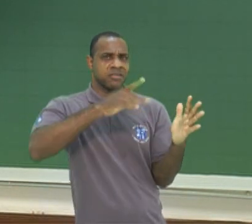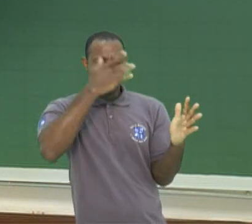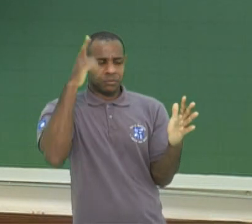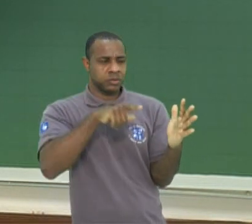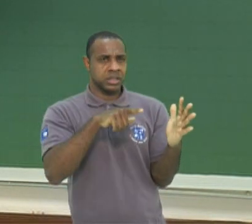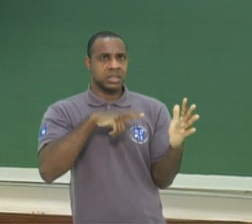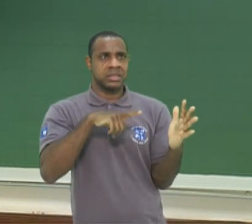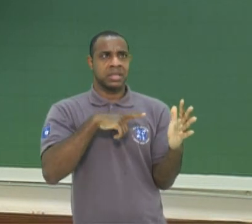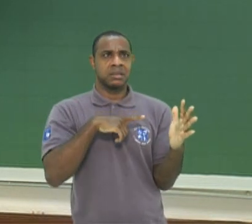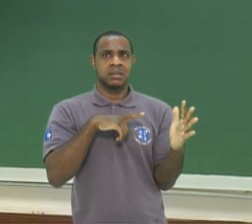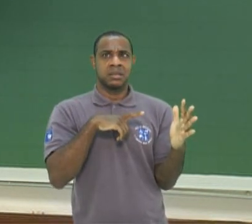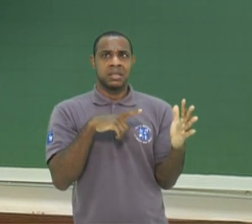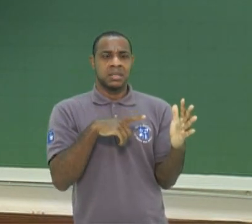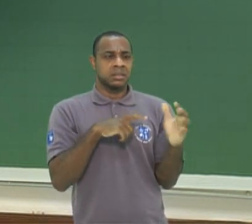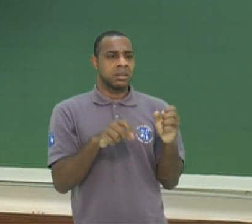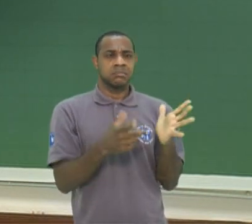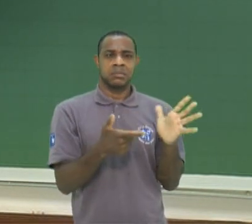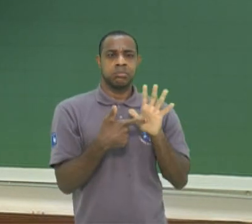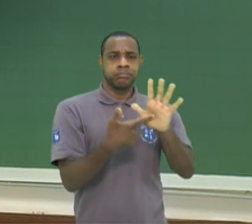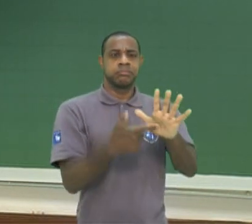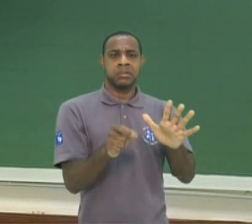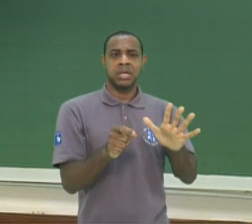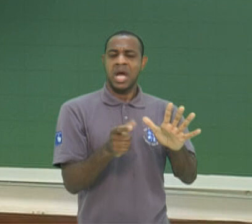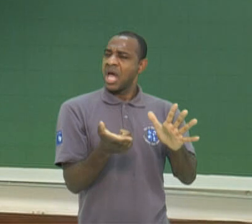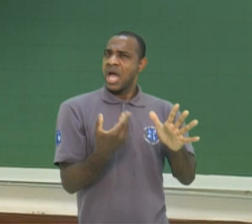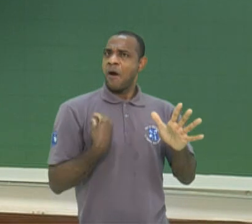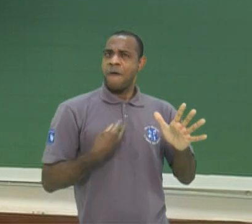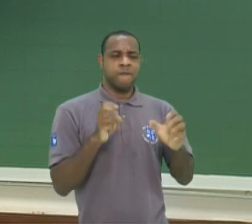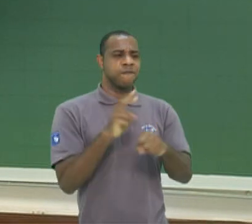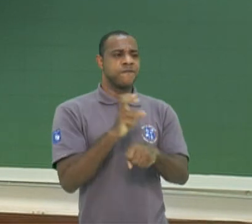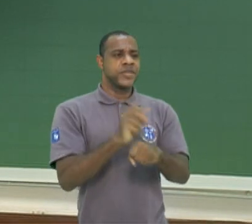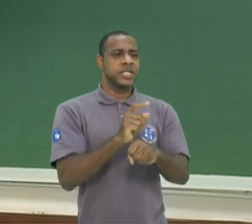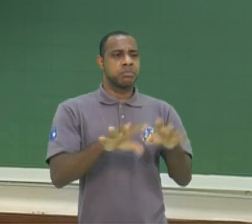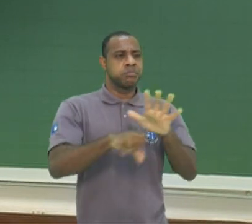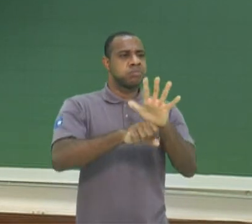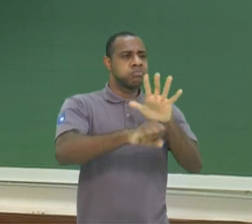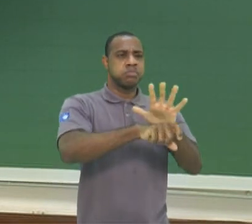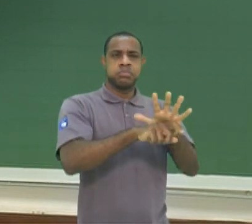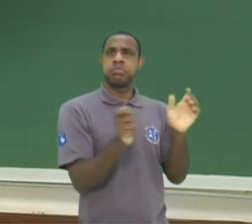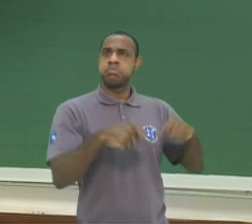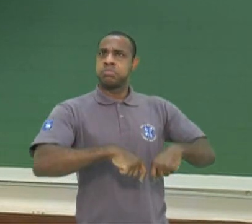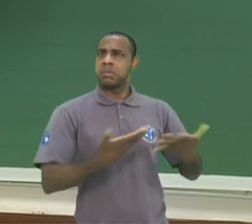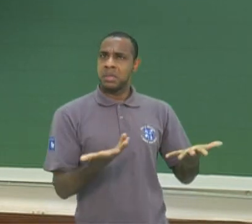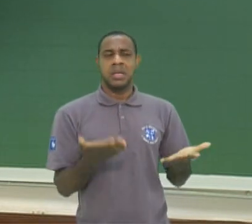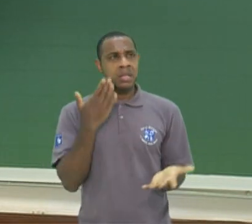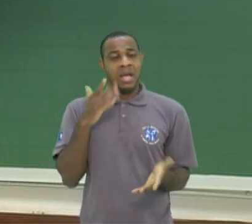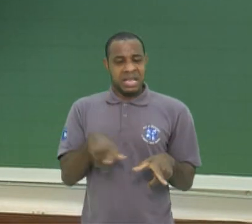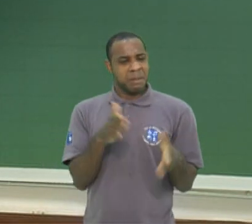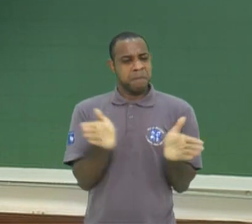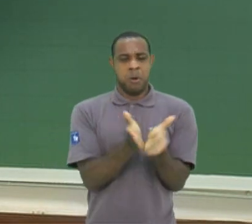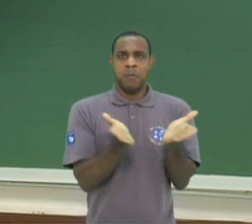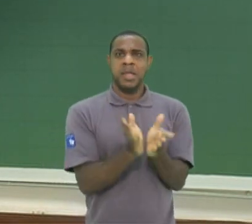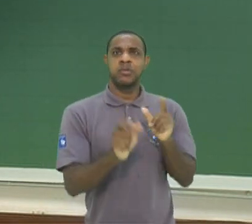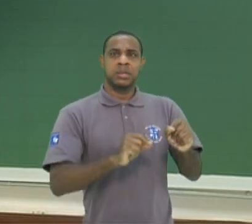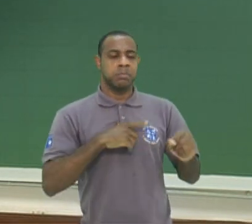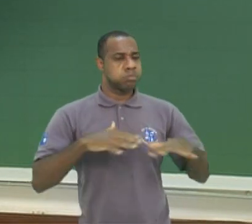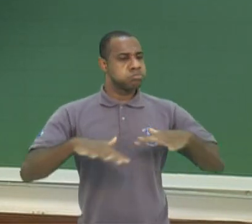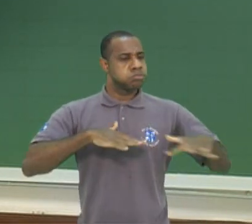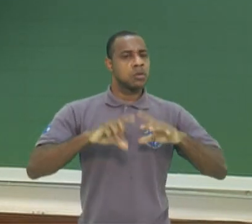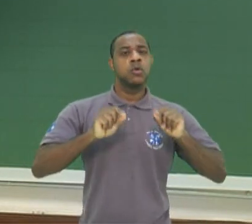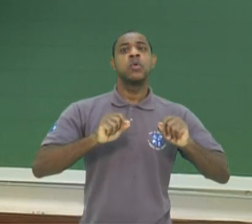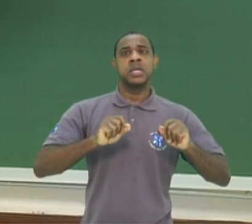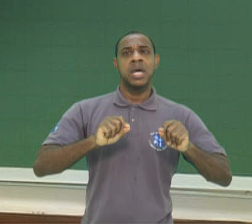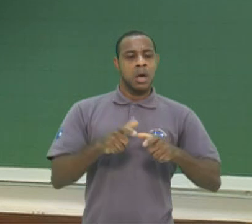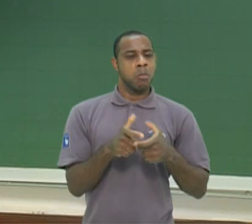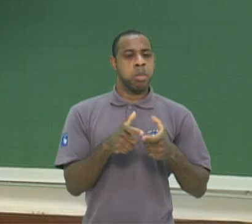estão ali expostas ao vírus de alguma forma. Essa pobreza também faz com que as pessoas se movimentem mais